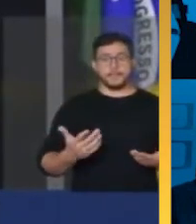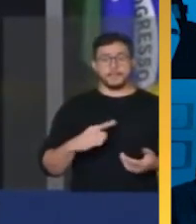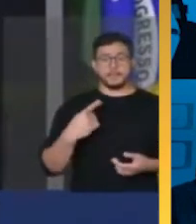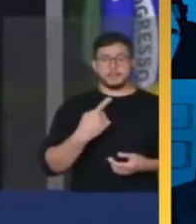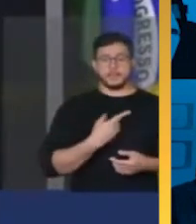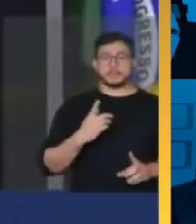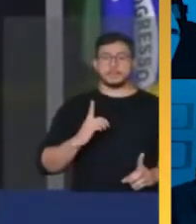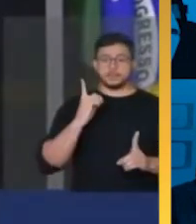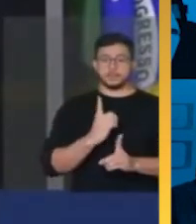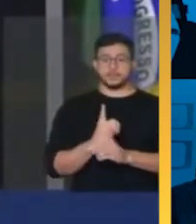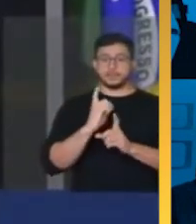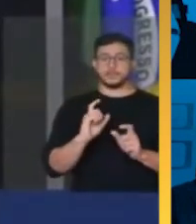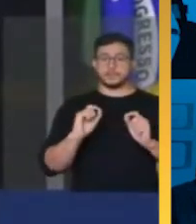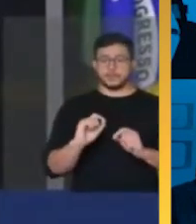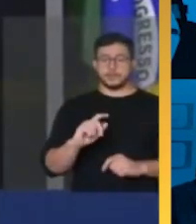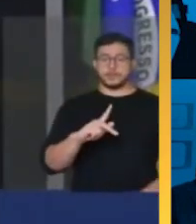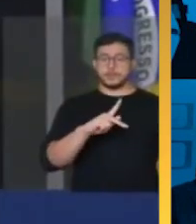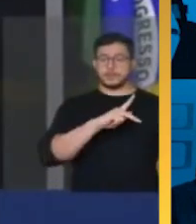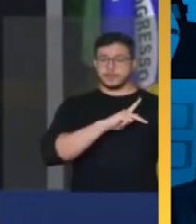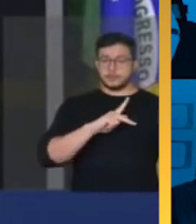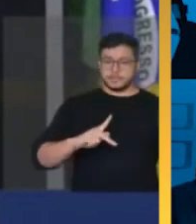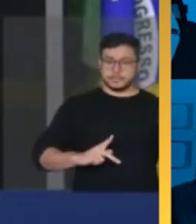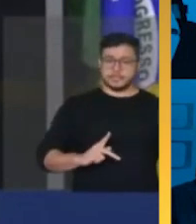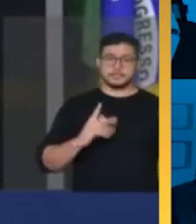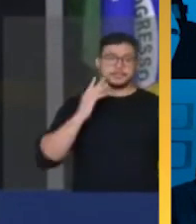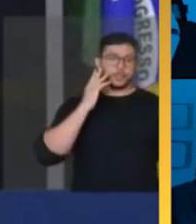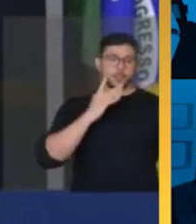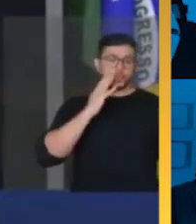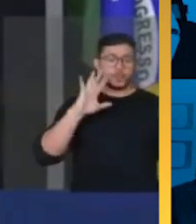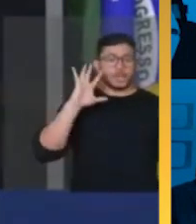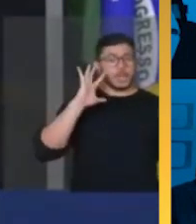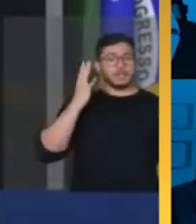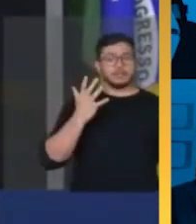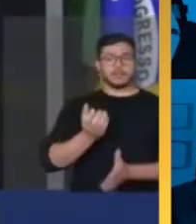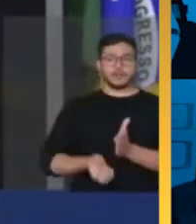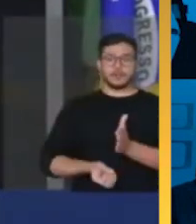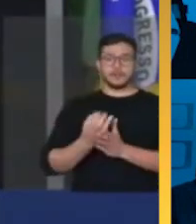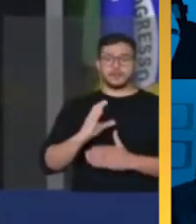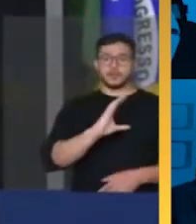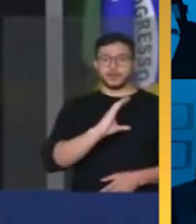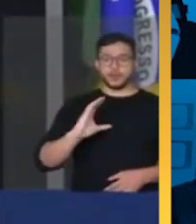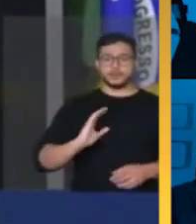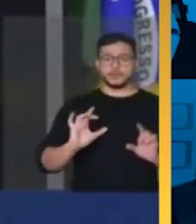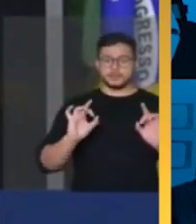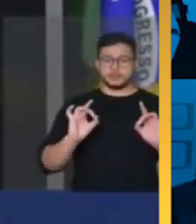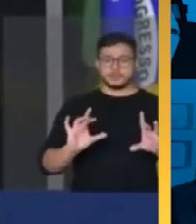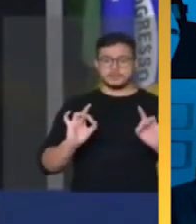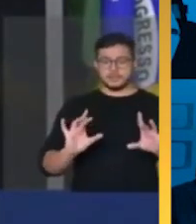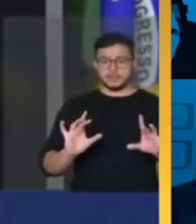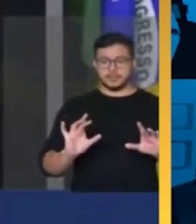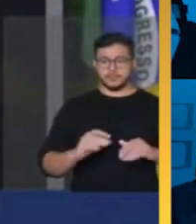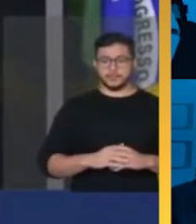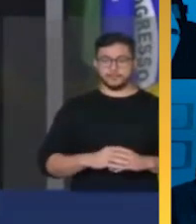tristeza também, eis então que a presidência desta casa decide por criar uma comissão especial. E